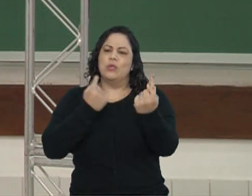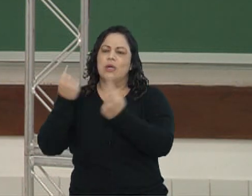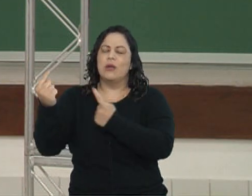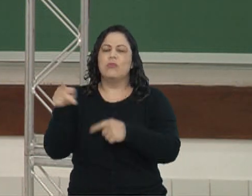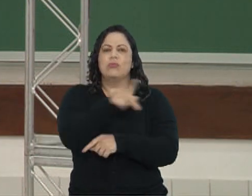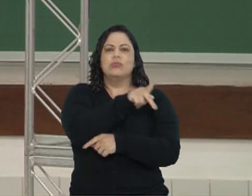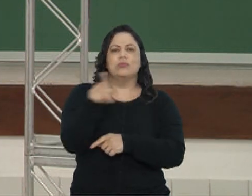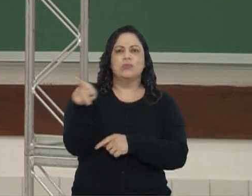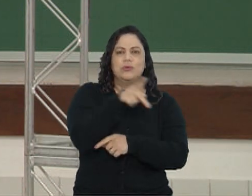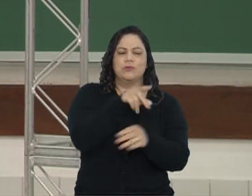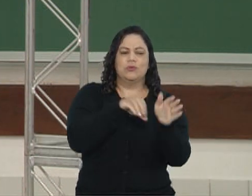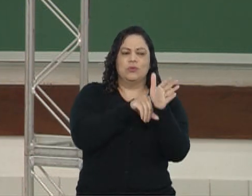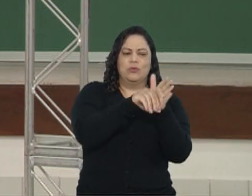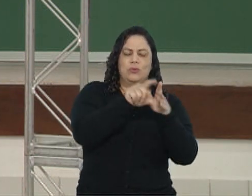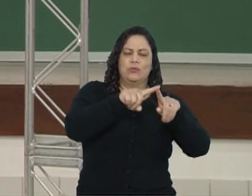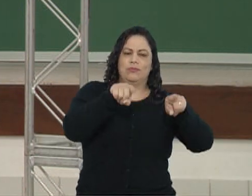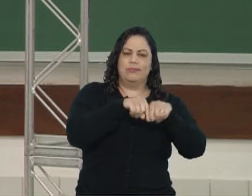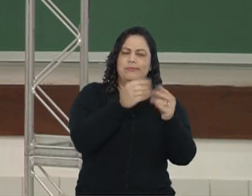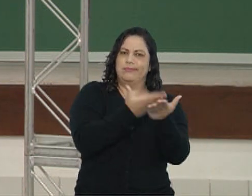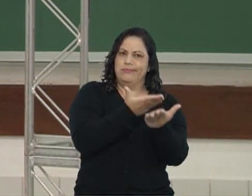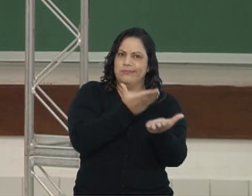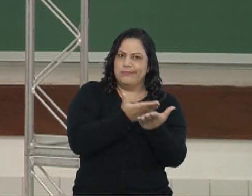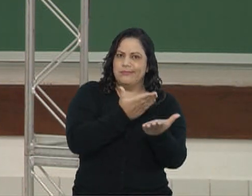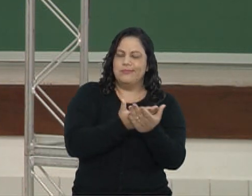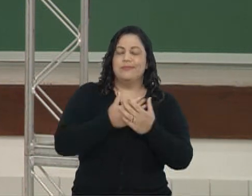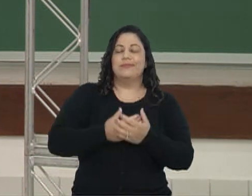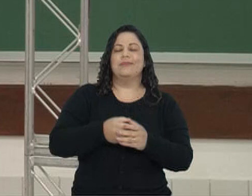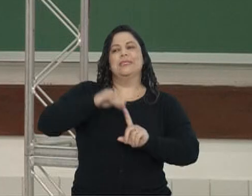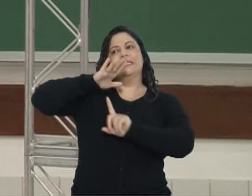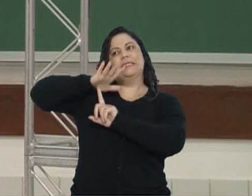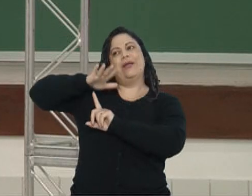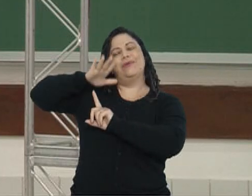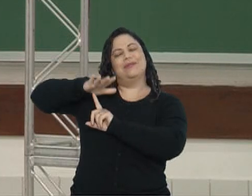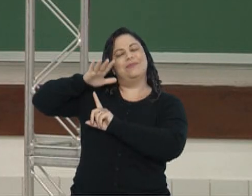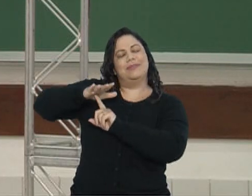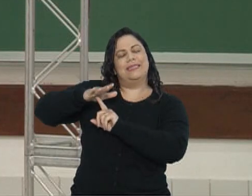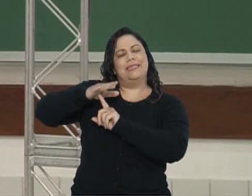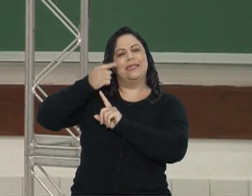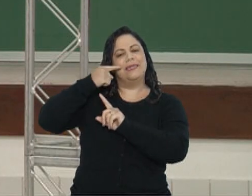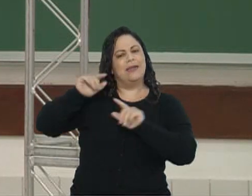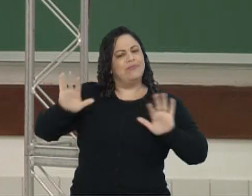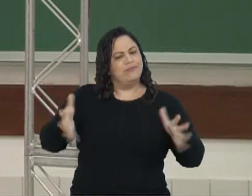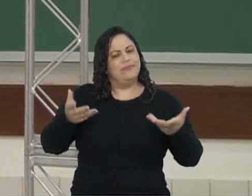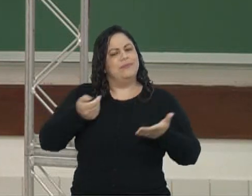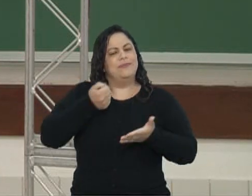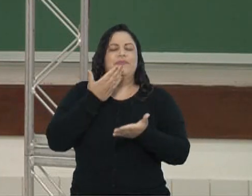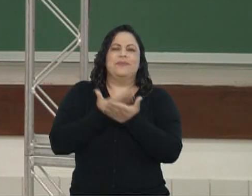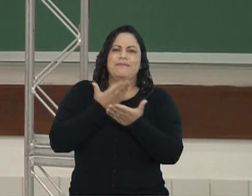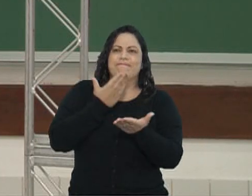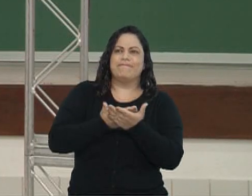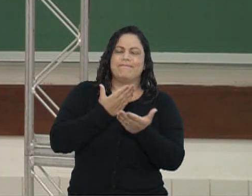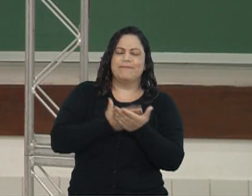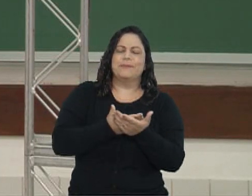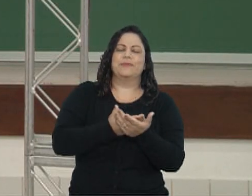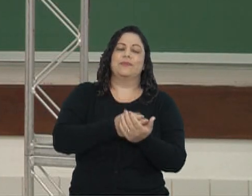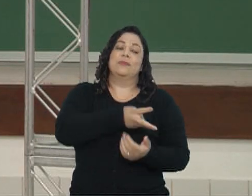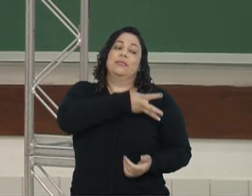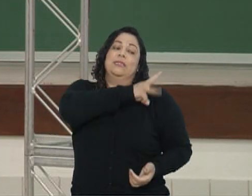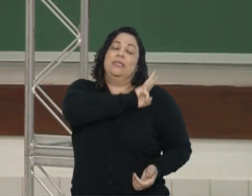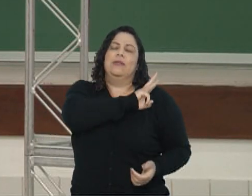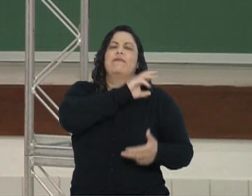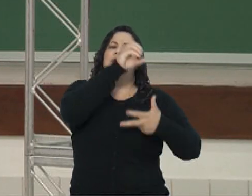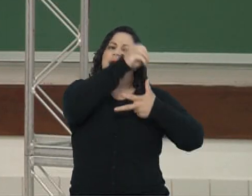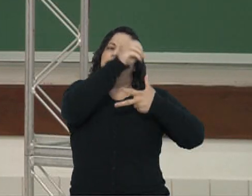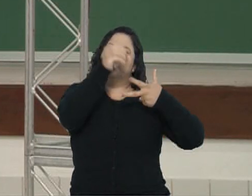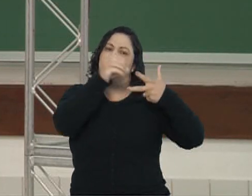professores dentro do Classroom, acompanhem as aulas Paraná, né? Se dediquem aí, vocês estão no terceirão, vai ter Enem,